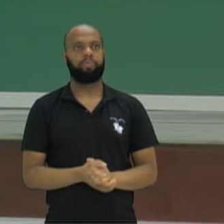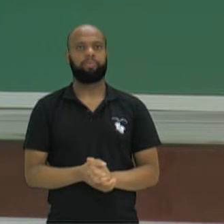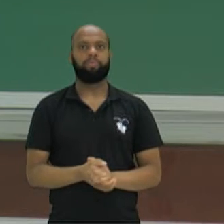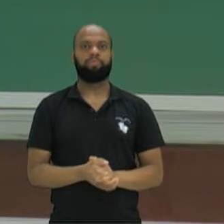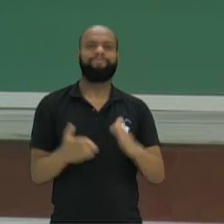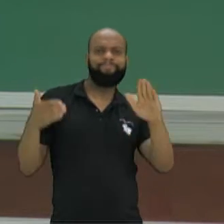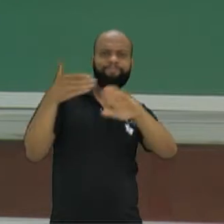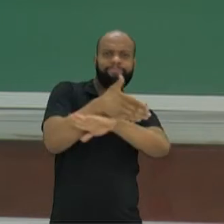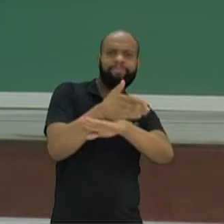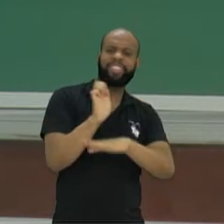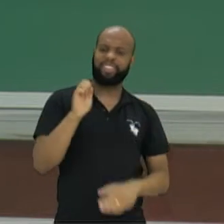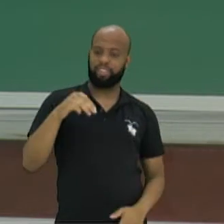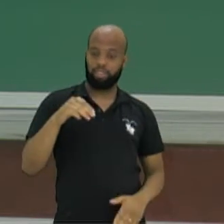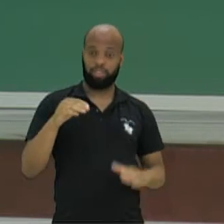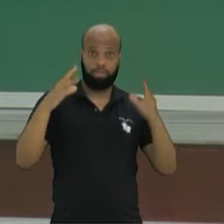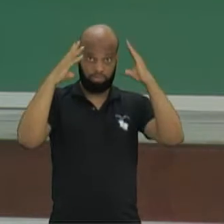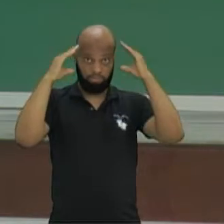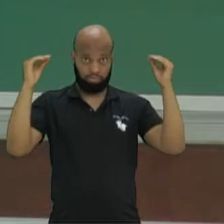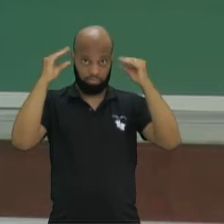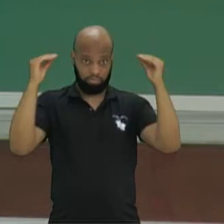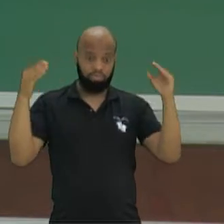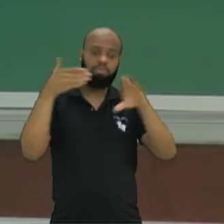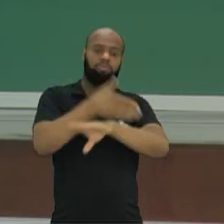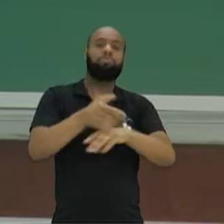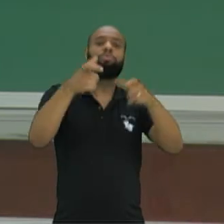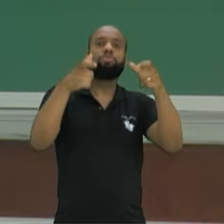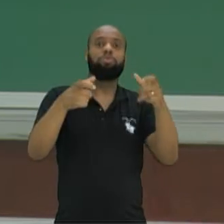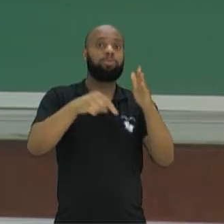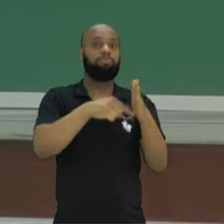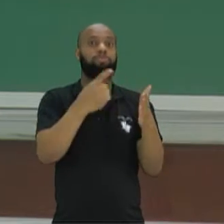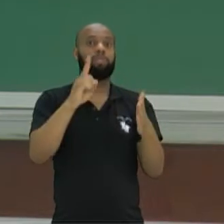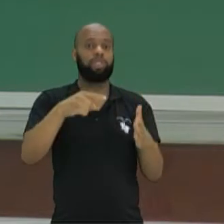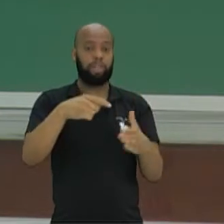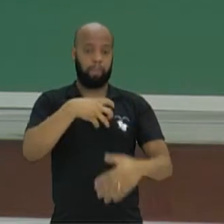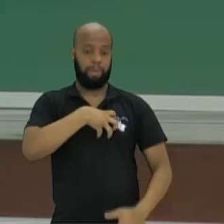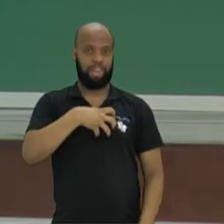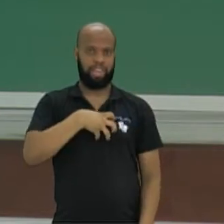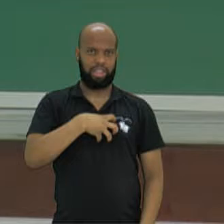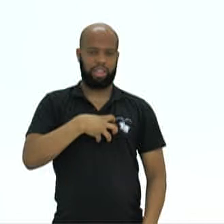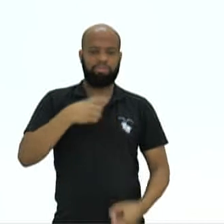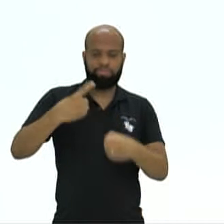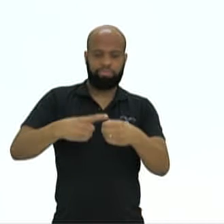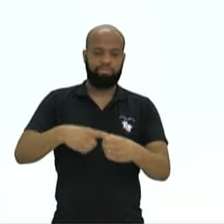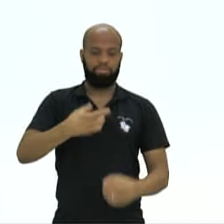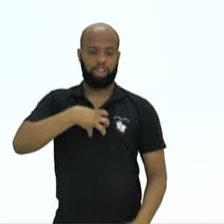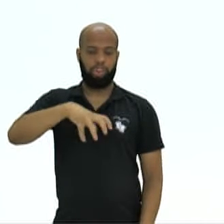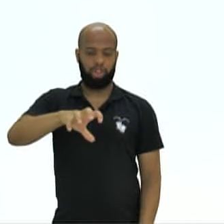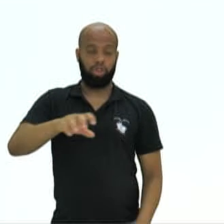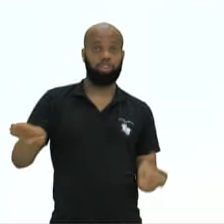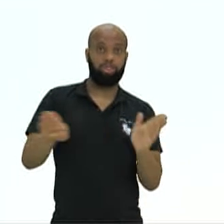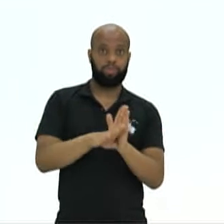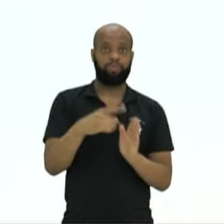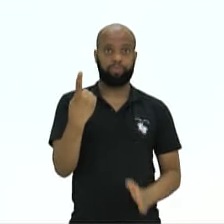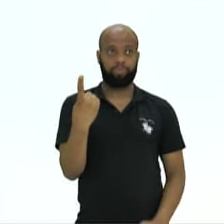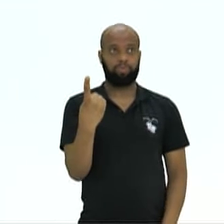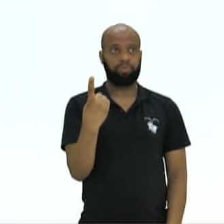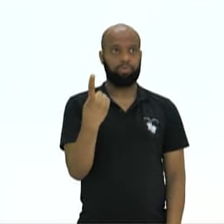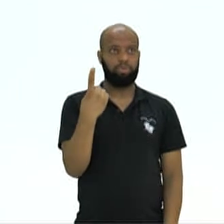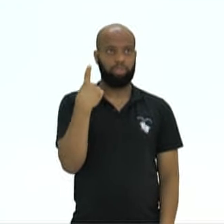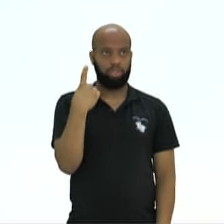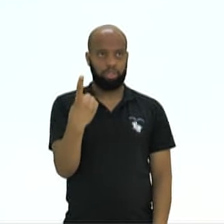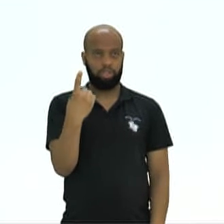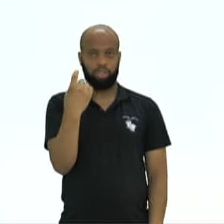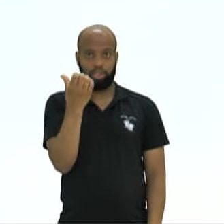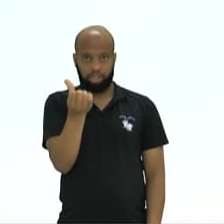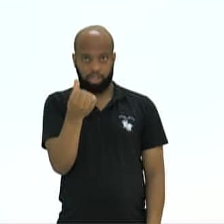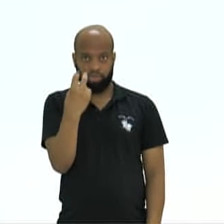Bahia. Então a primeira invasão holandesa ocorre na Bahia, né, em Salvador, chegaram em Salvador em 1624, um grande efetivo